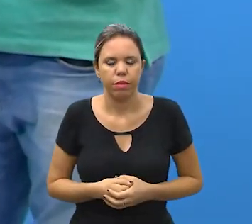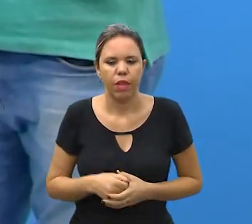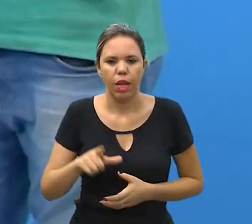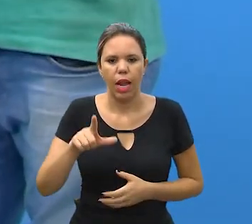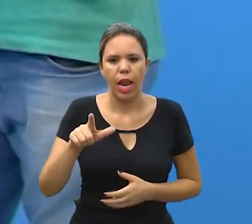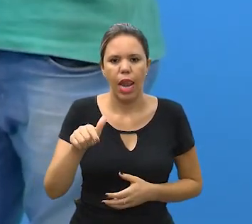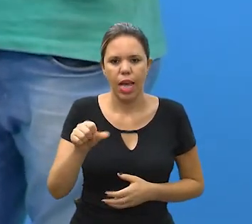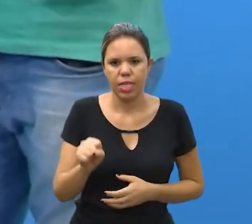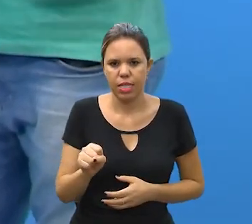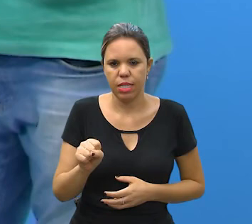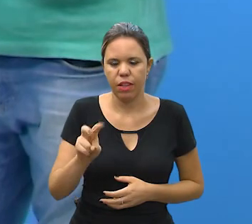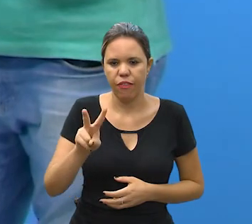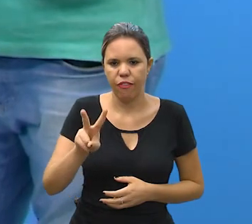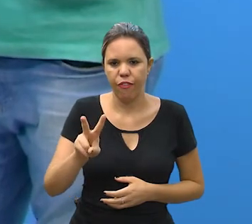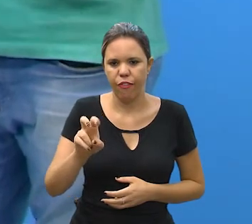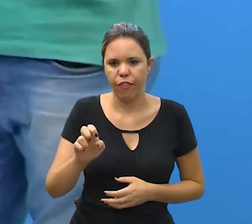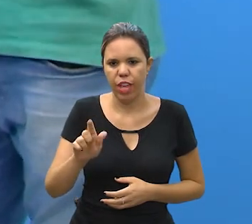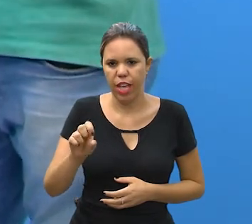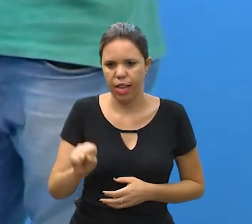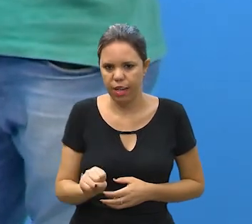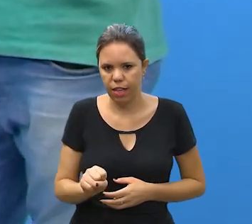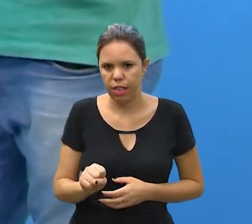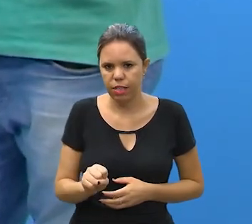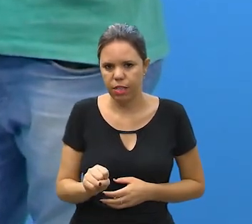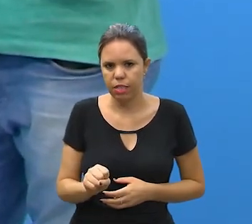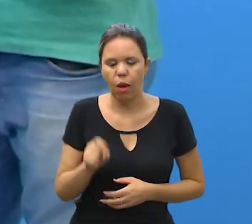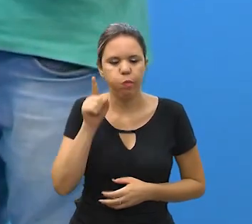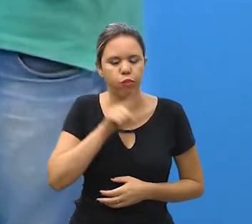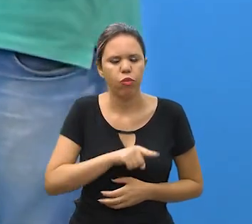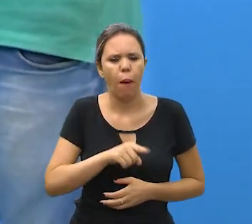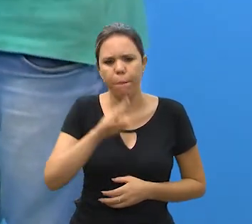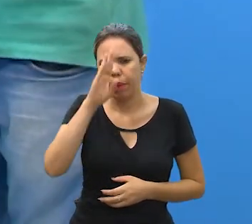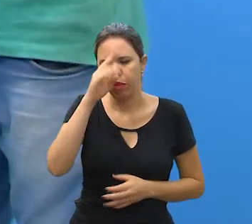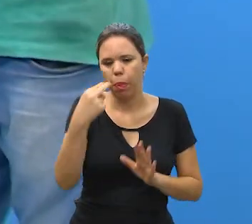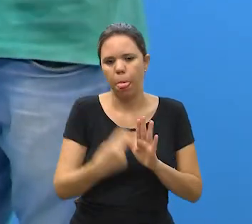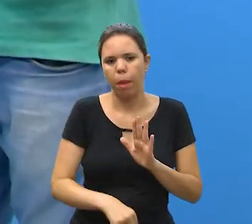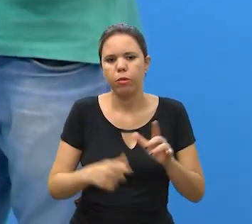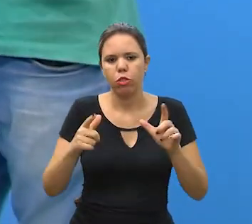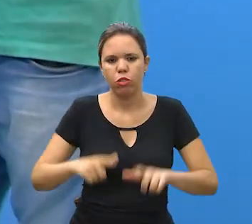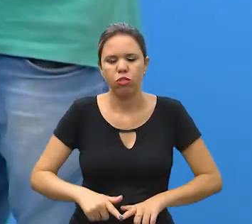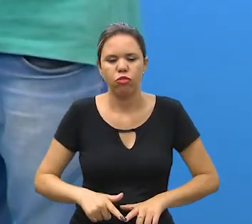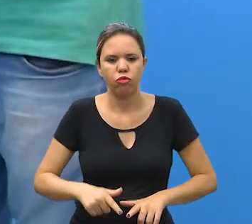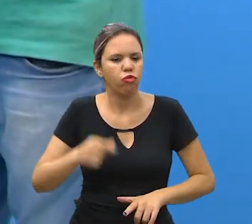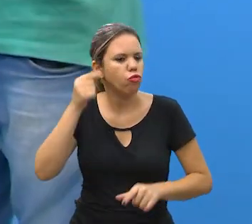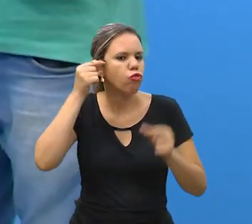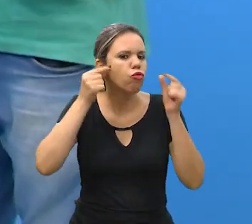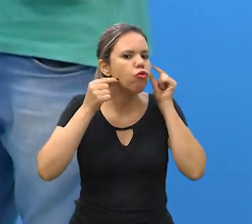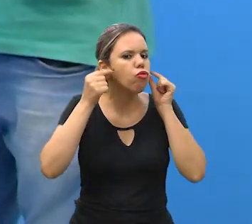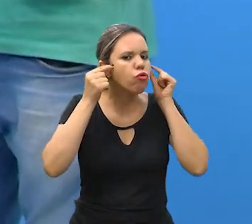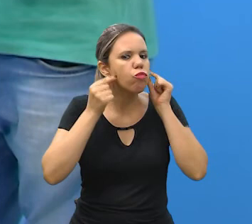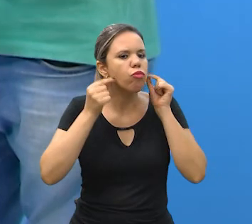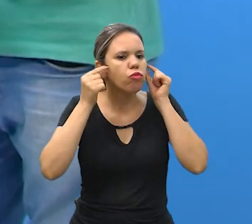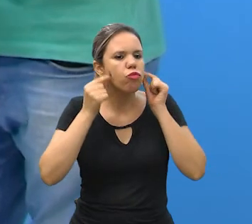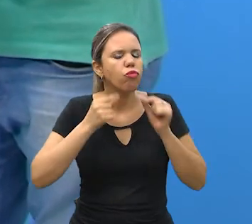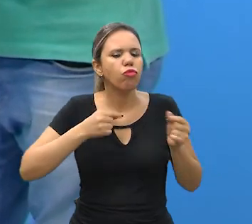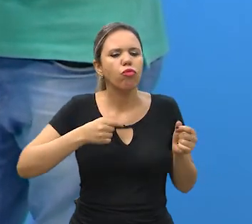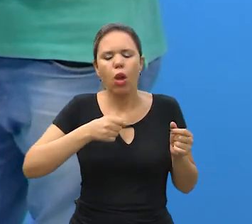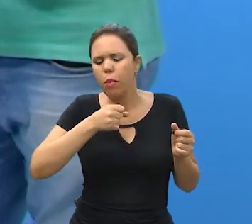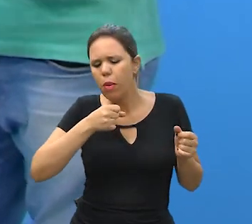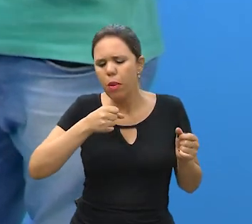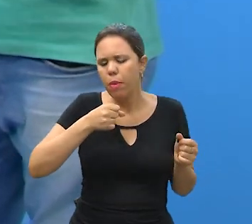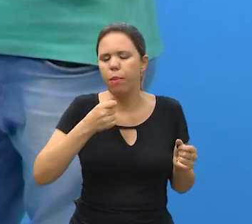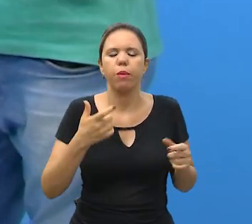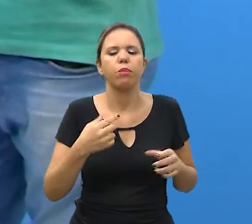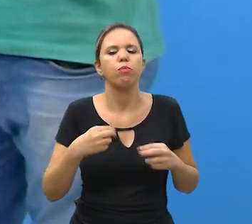em Las Vegas, talvez um dos principais palcos, de um dos principais nomes desse estilo do Elvis Presley, ou em Las